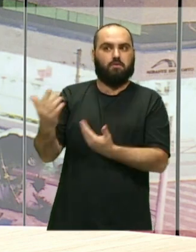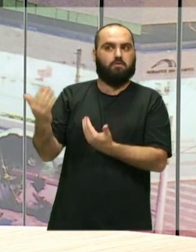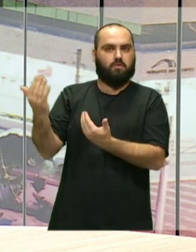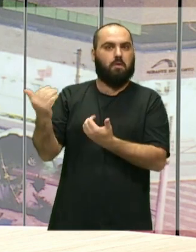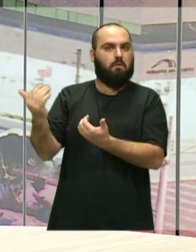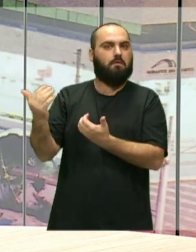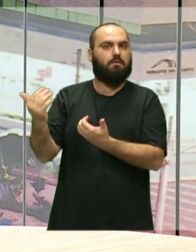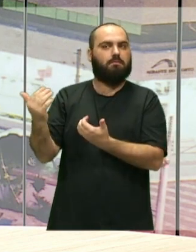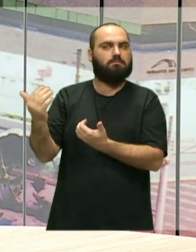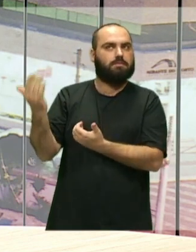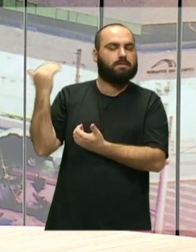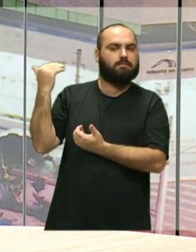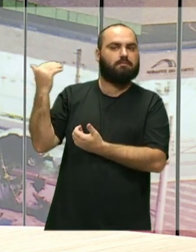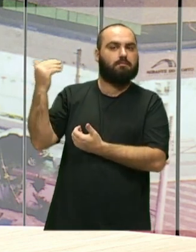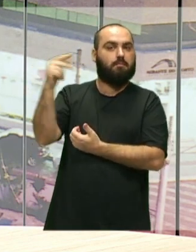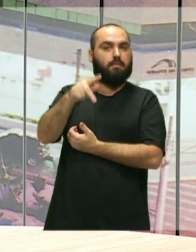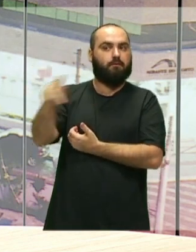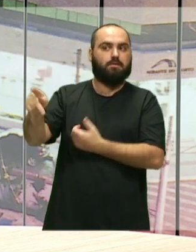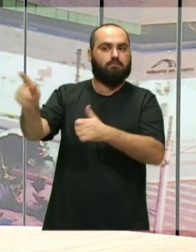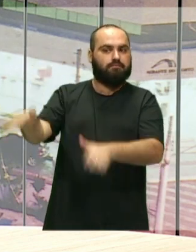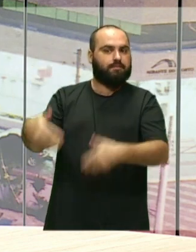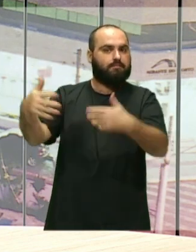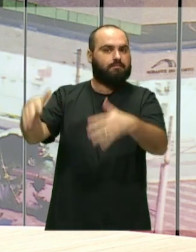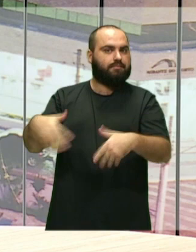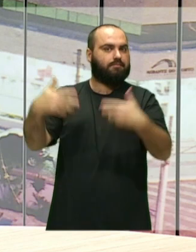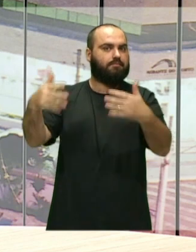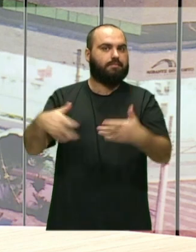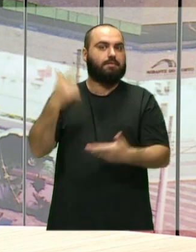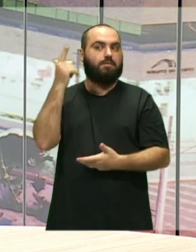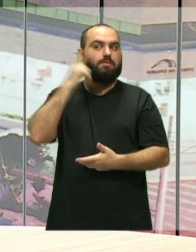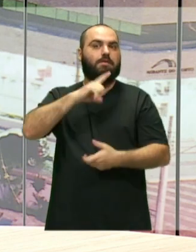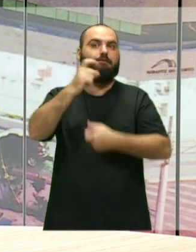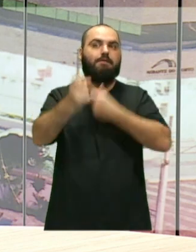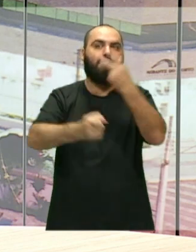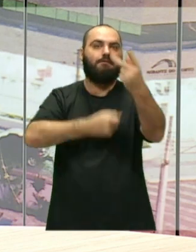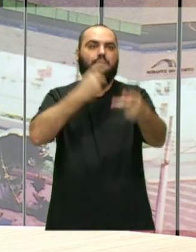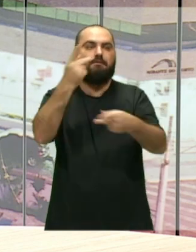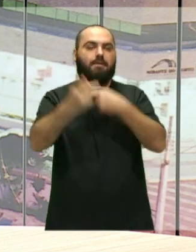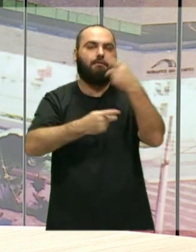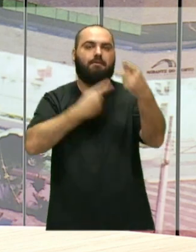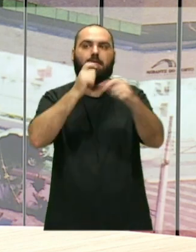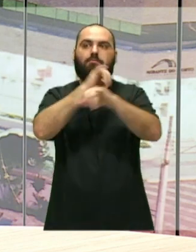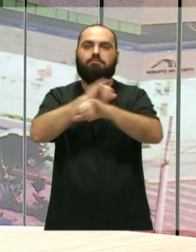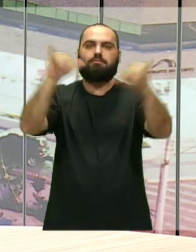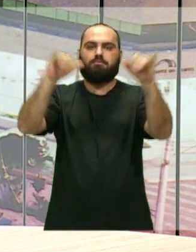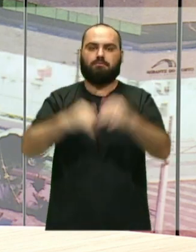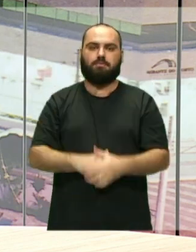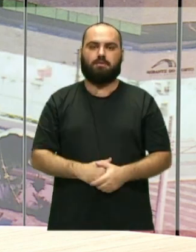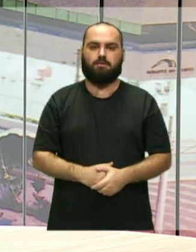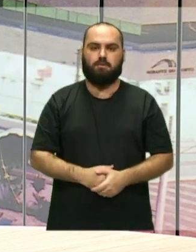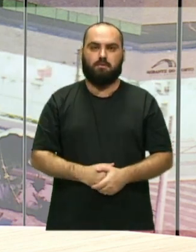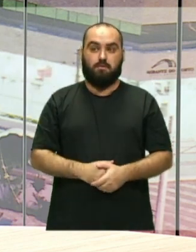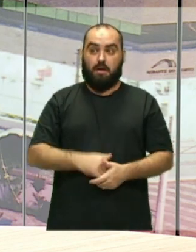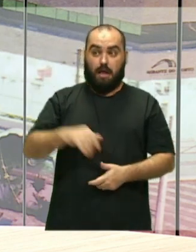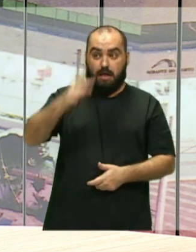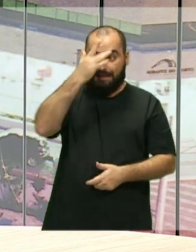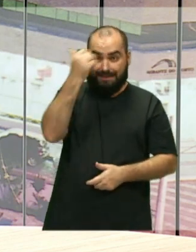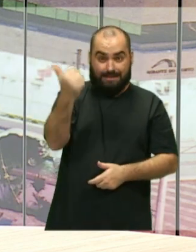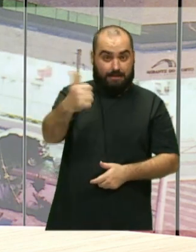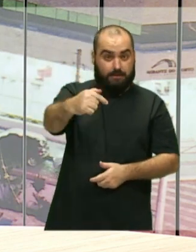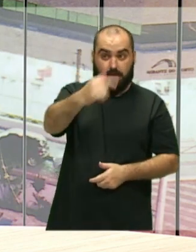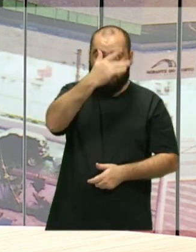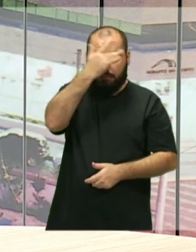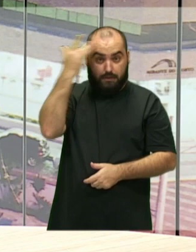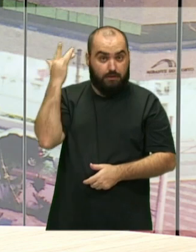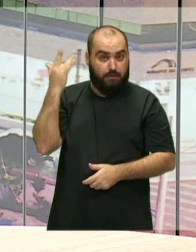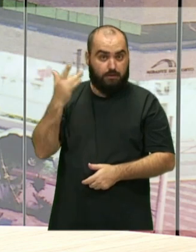professores que que estimulavam muita gente poder falar em público os 17 tem uma desenvoltura sim incrível